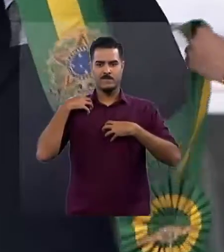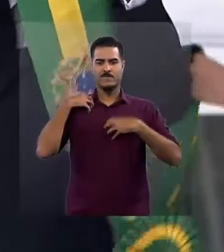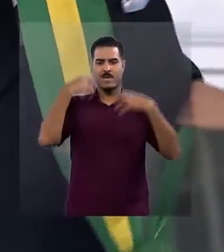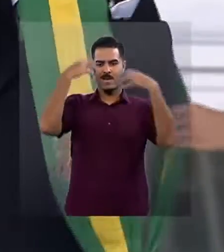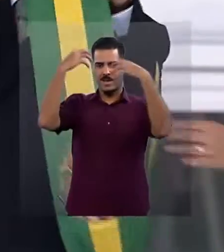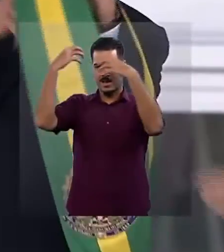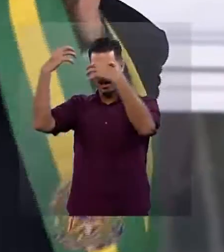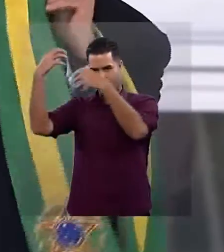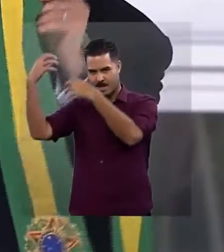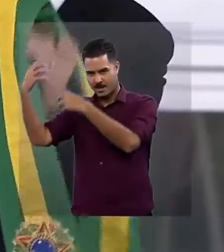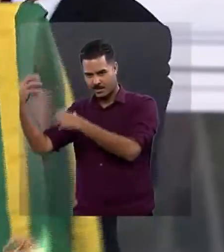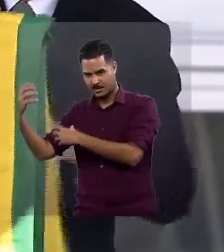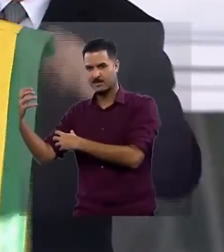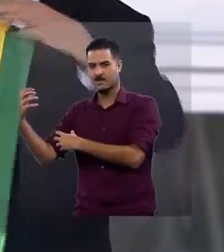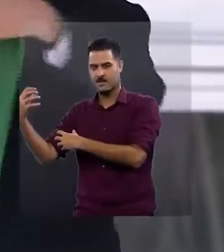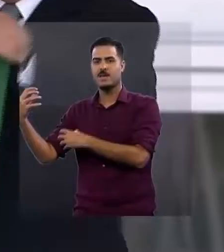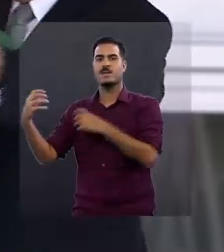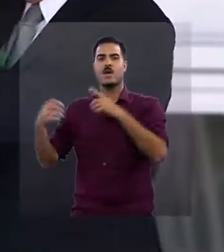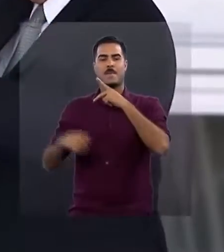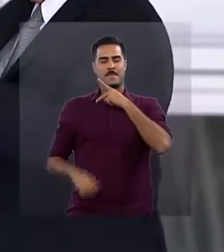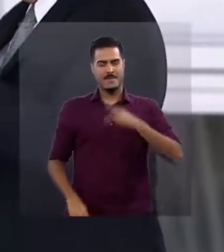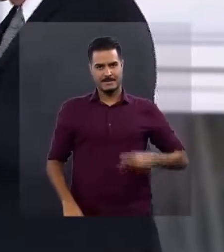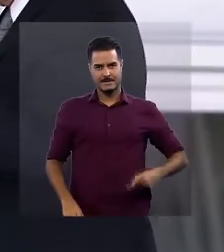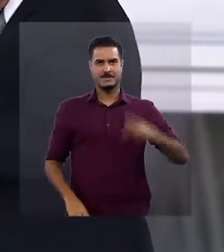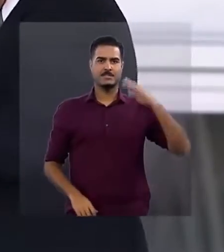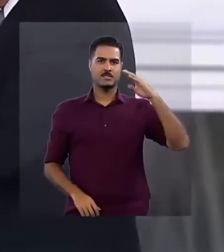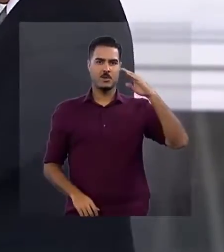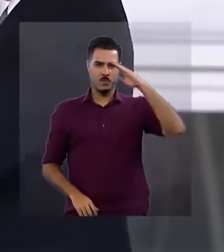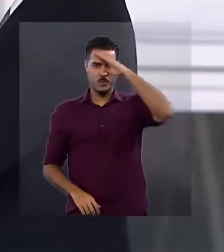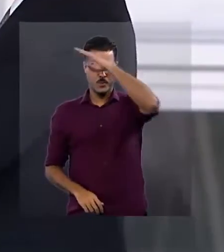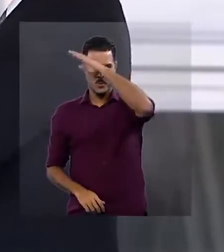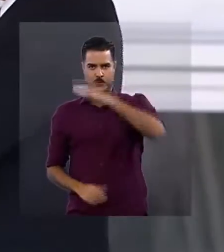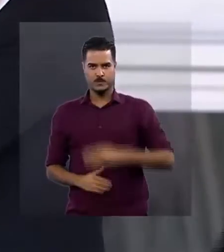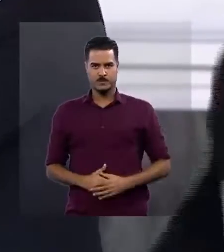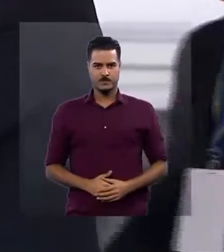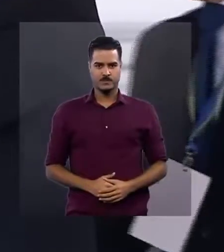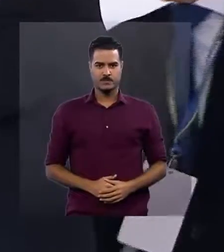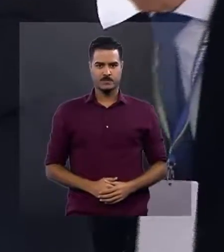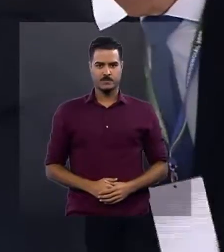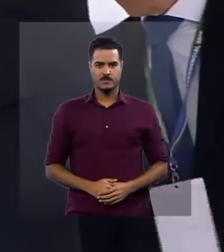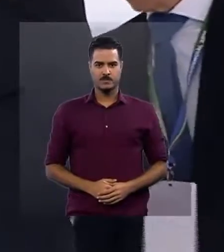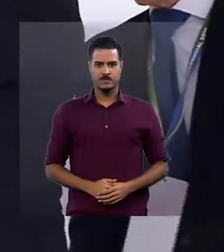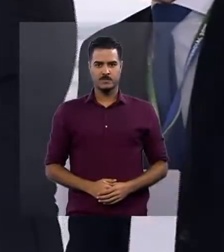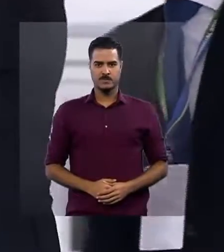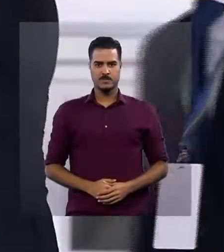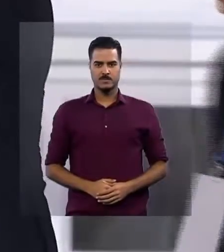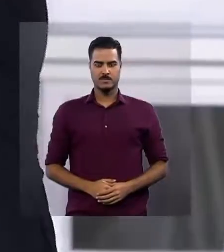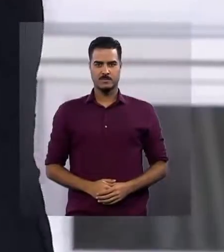restituirei.